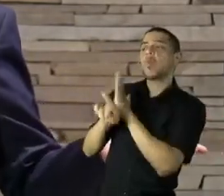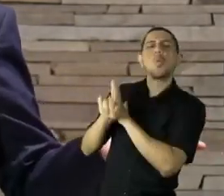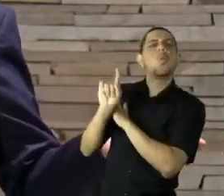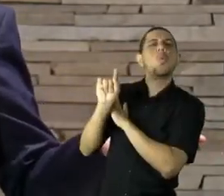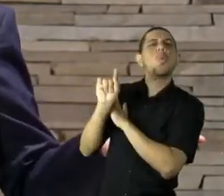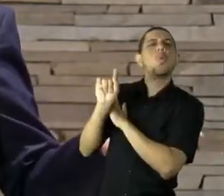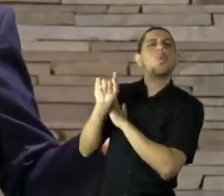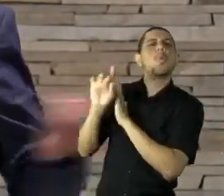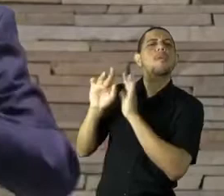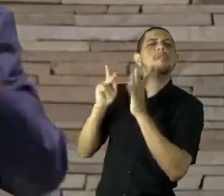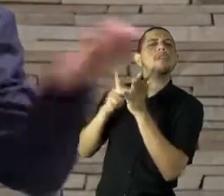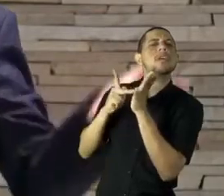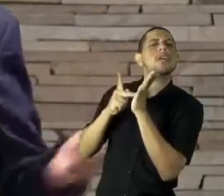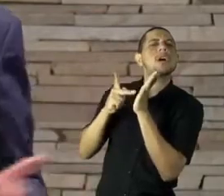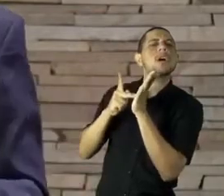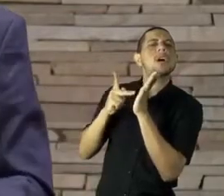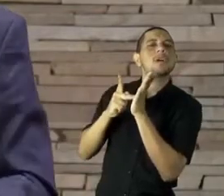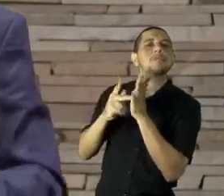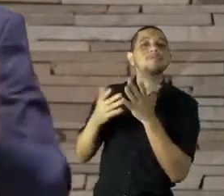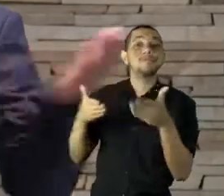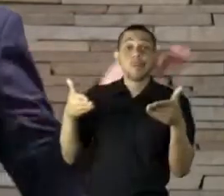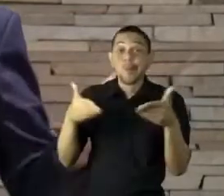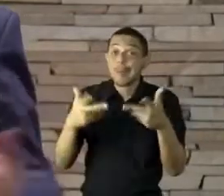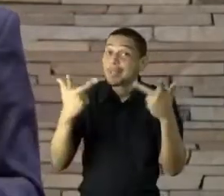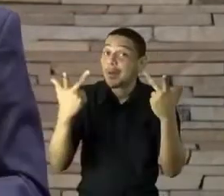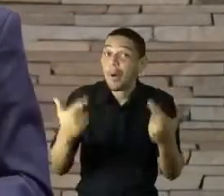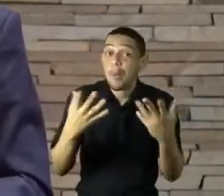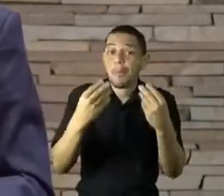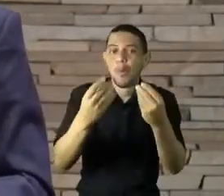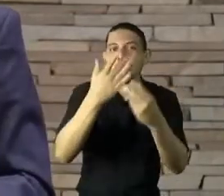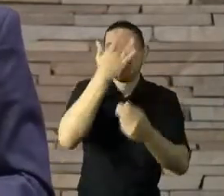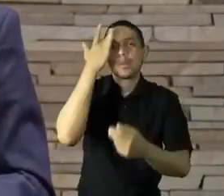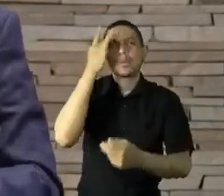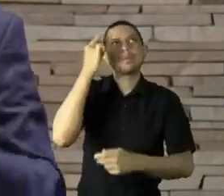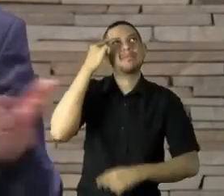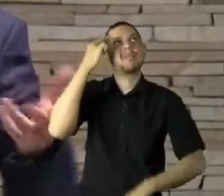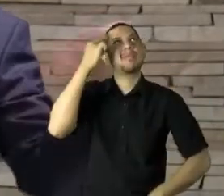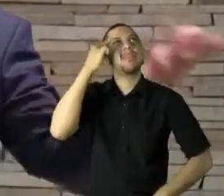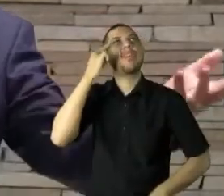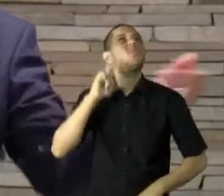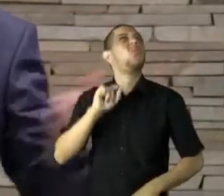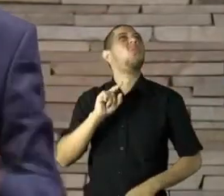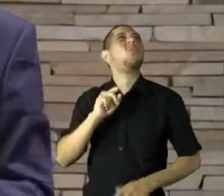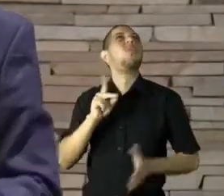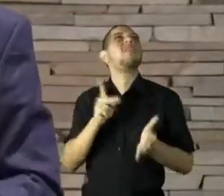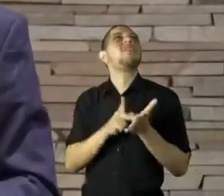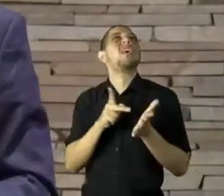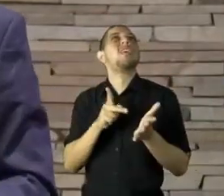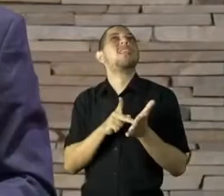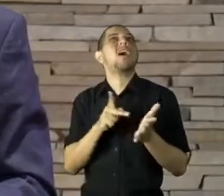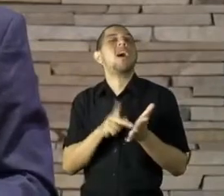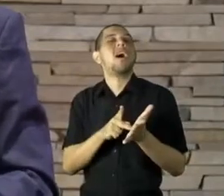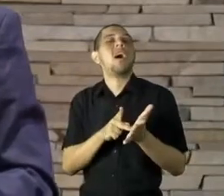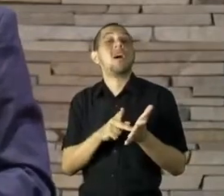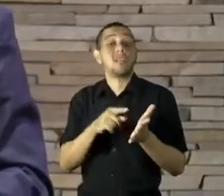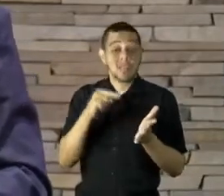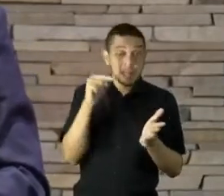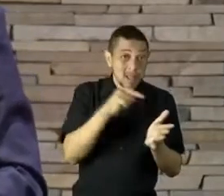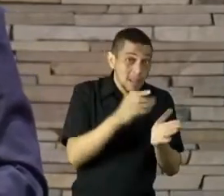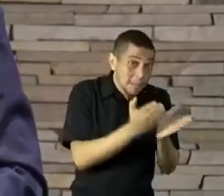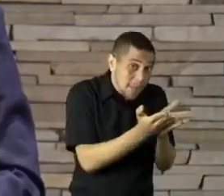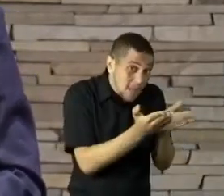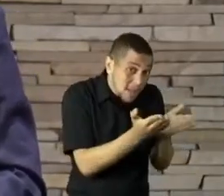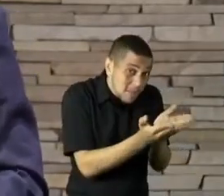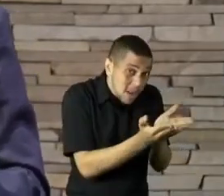é a verdade é a pergunta que muitos se fazem hoje que é verdade a verdade é o que está estabelecido na palavra a